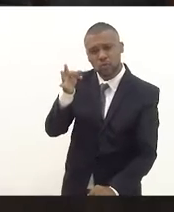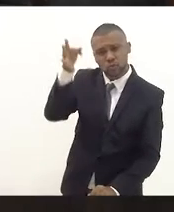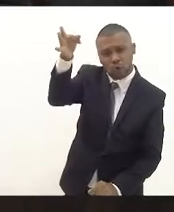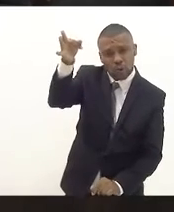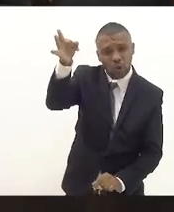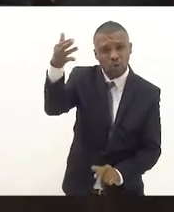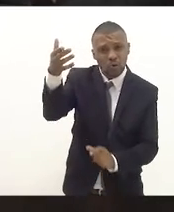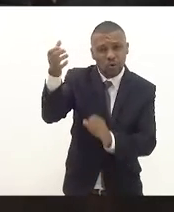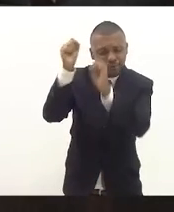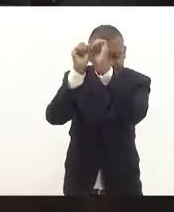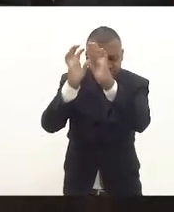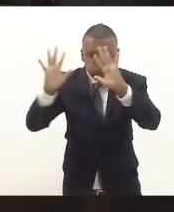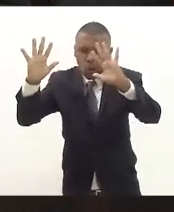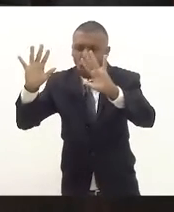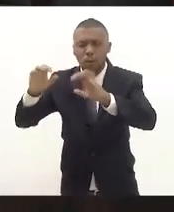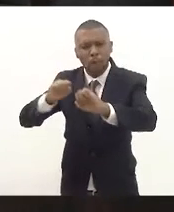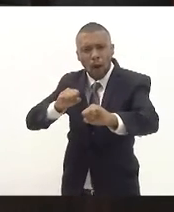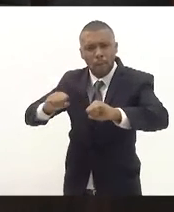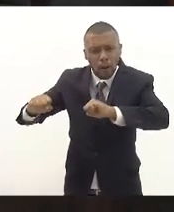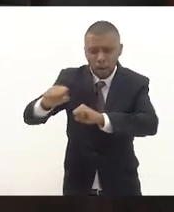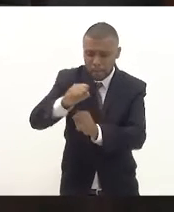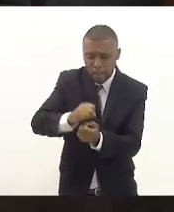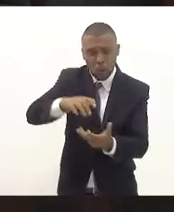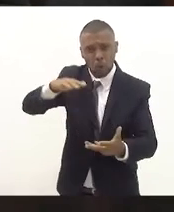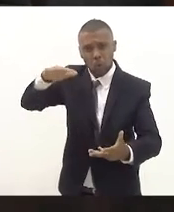E aí eu